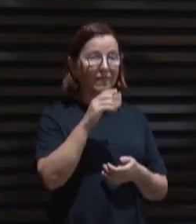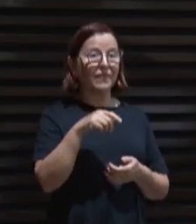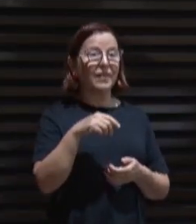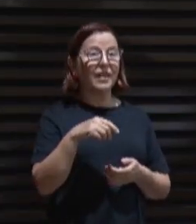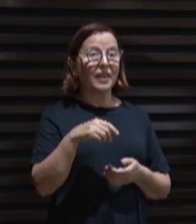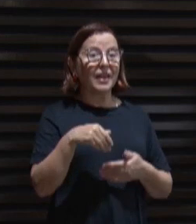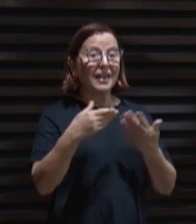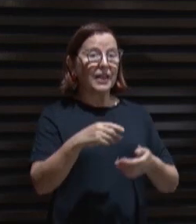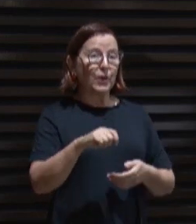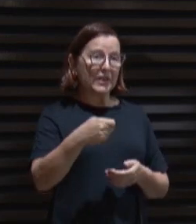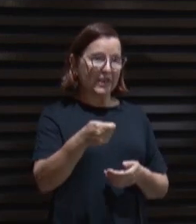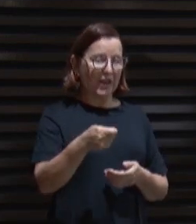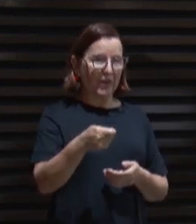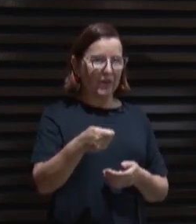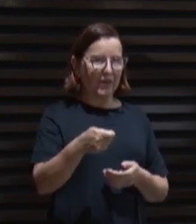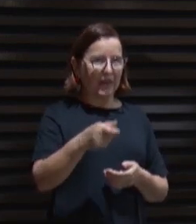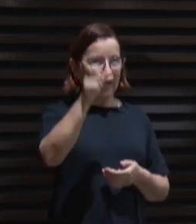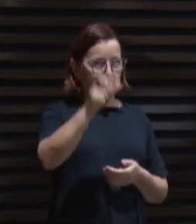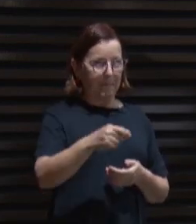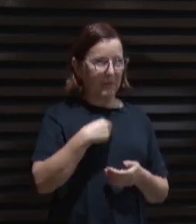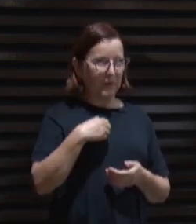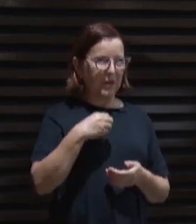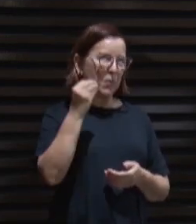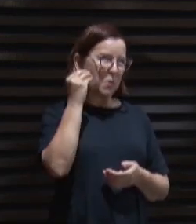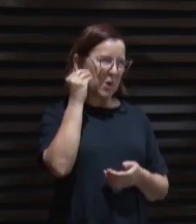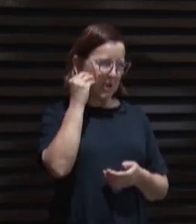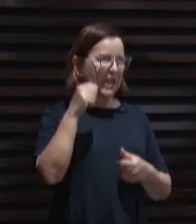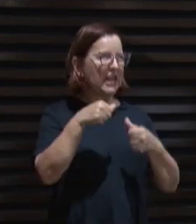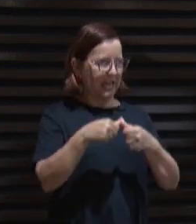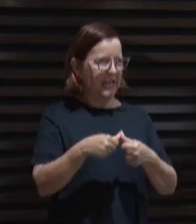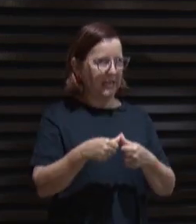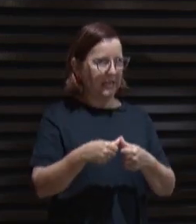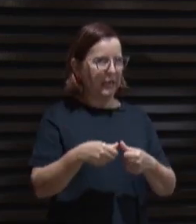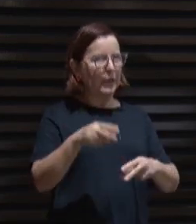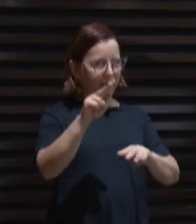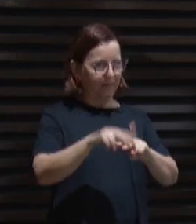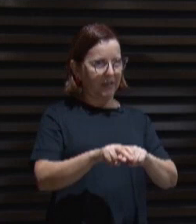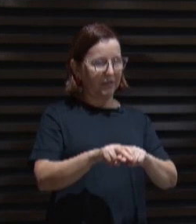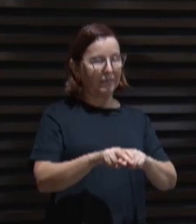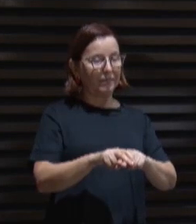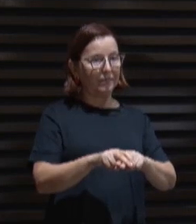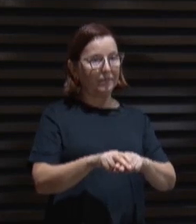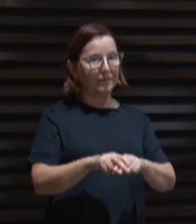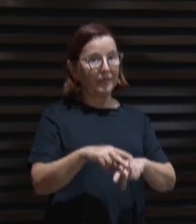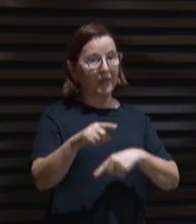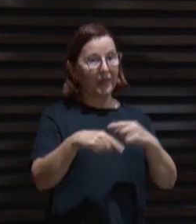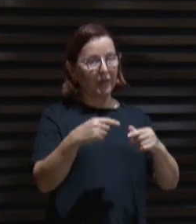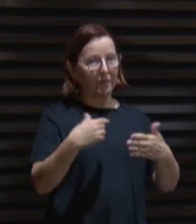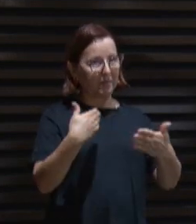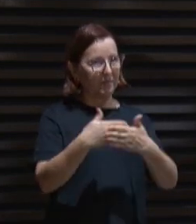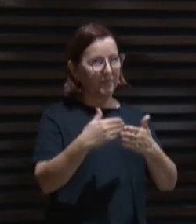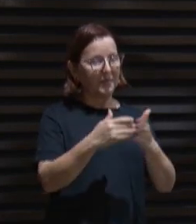aquele a quem eu beijar é esse, prendei-o. E logo, aproximando-se